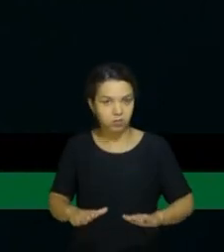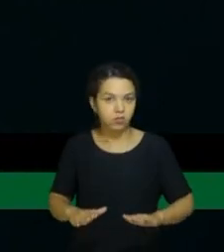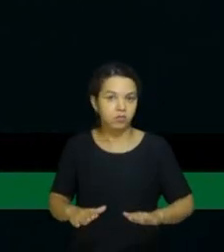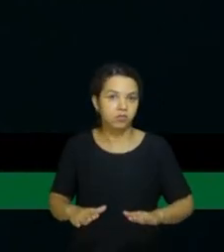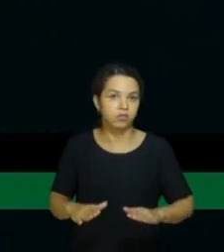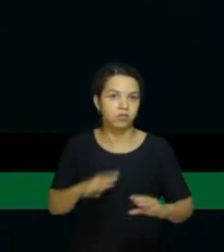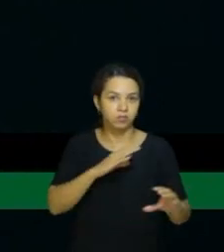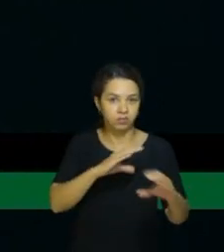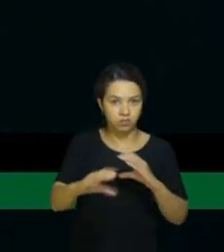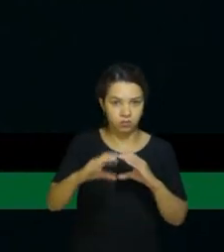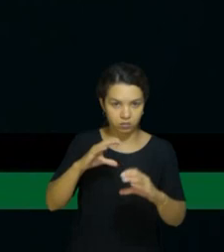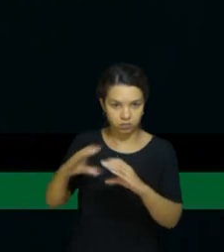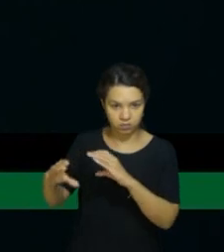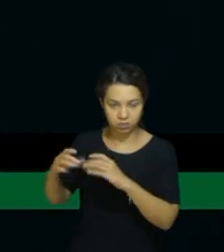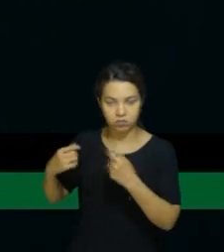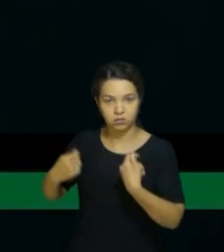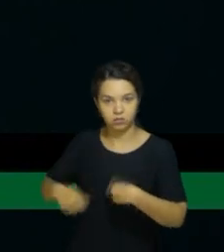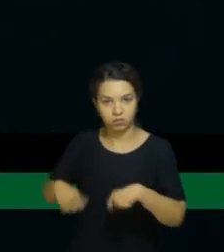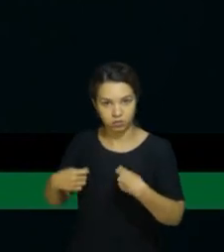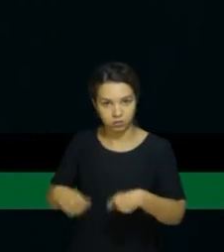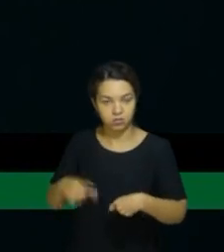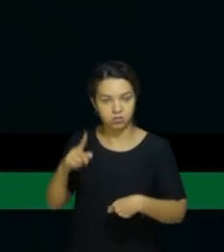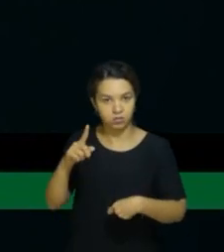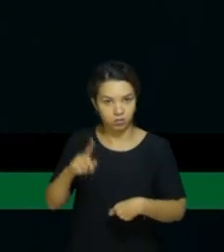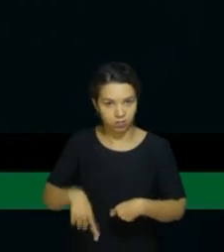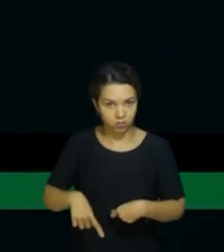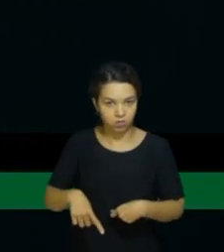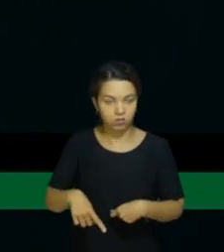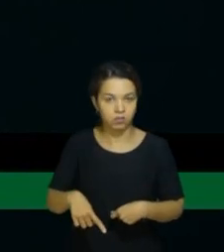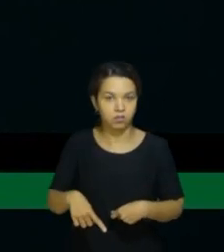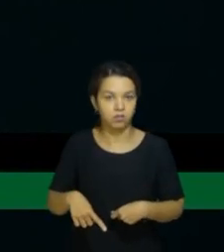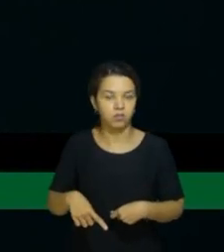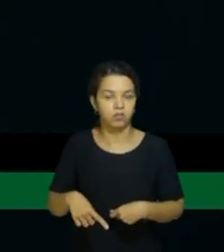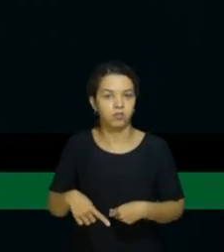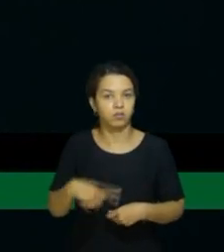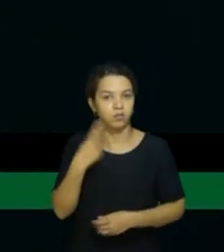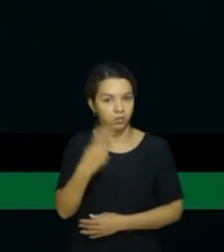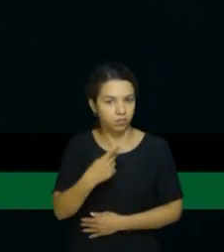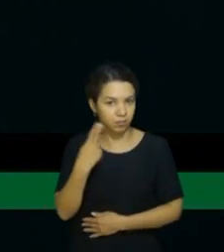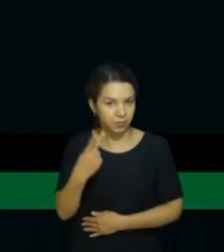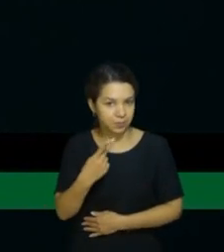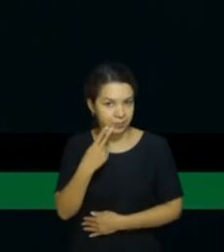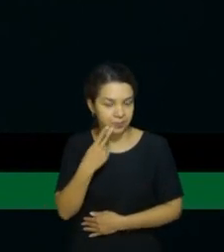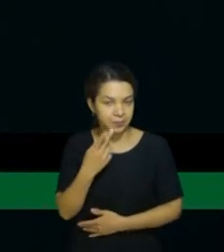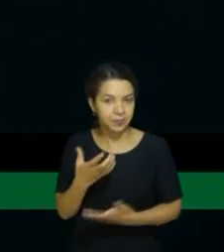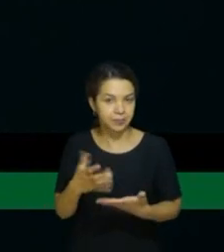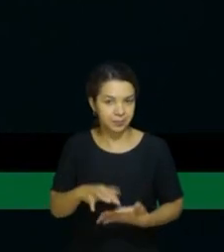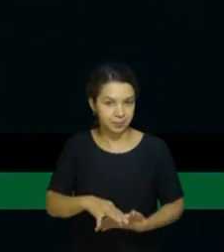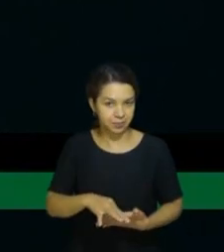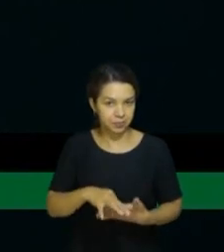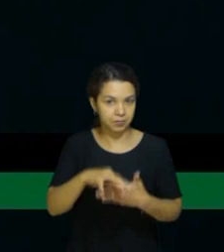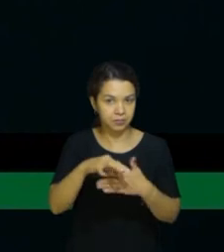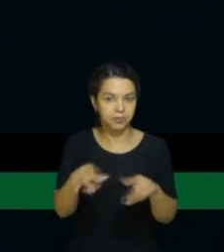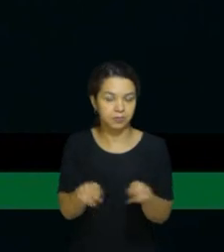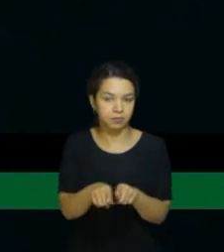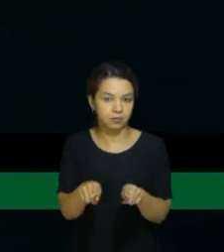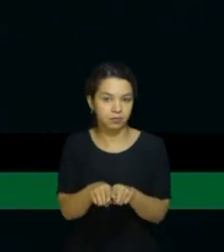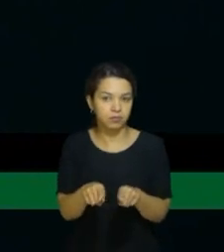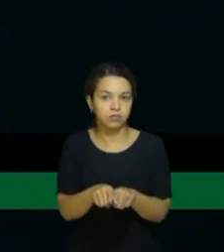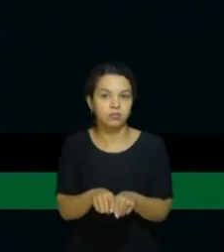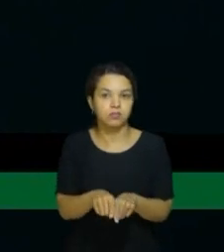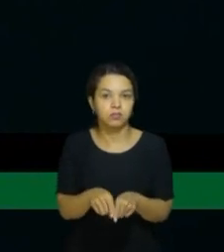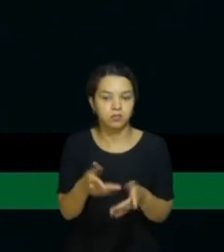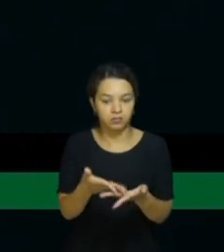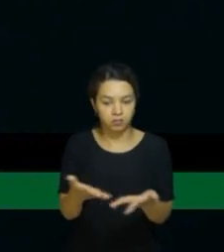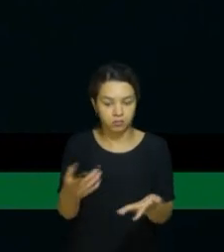dialogar porque é esse o caminho da maturidade política e eu quero destacar aqui além desses deputados